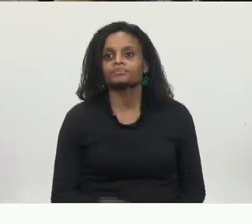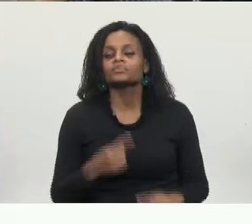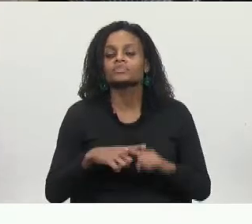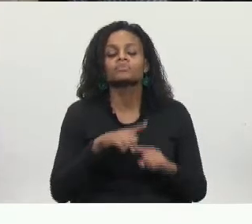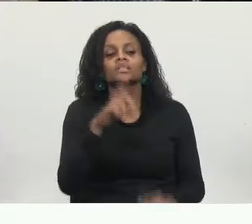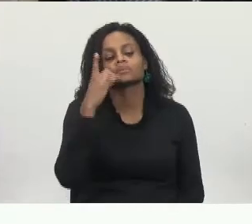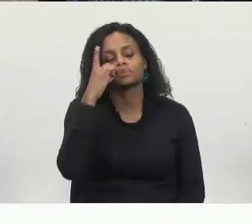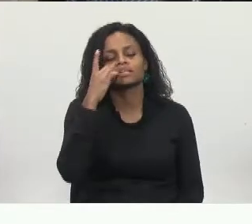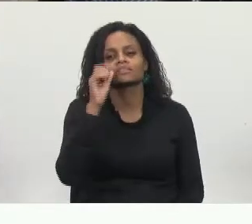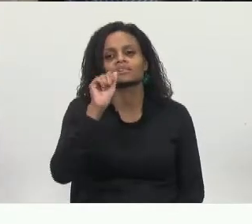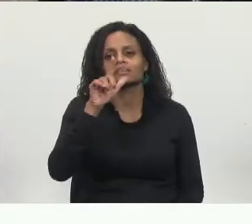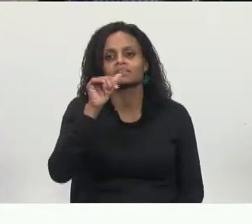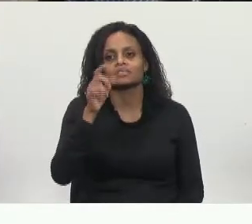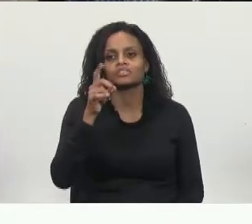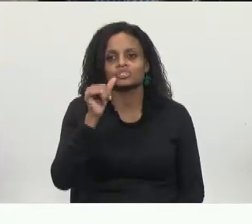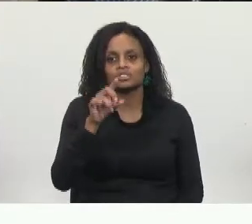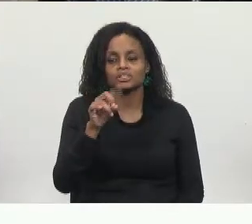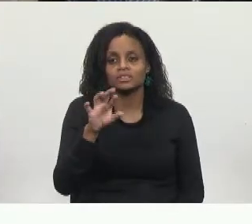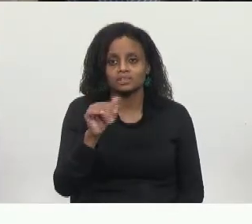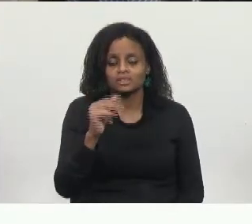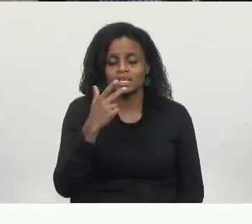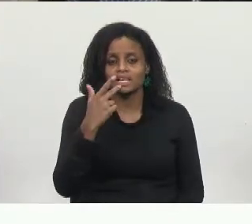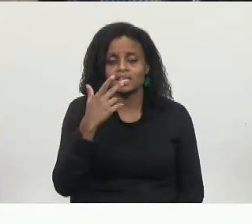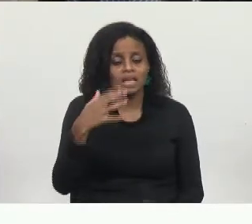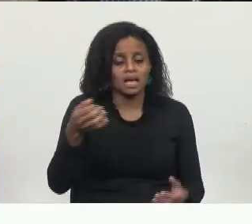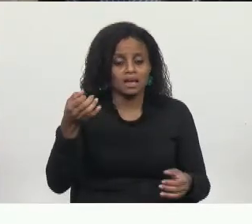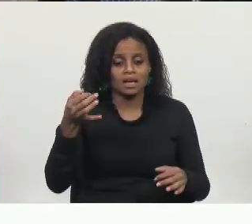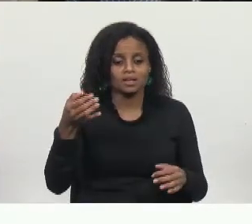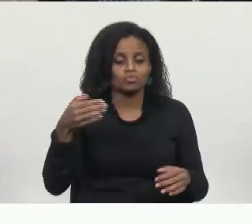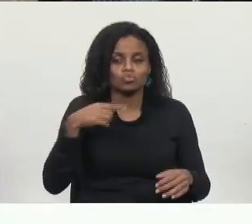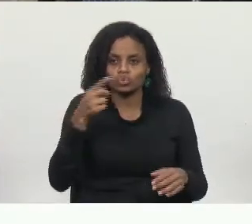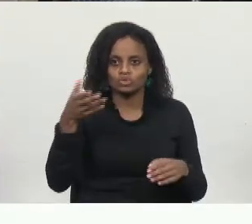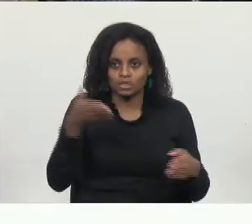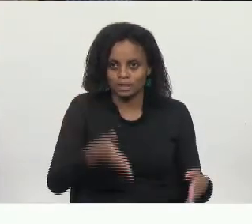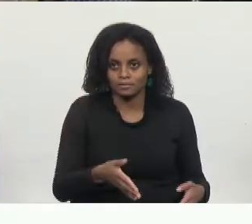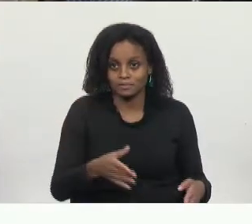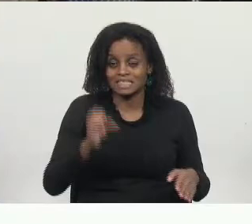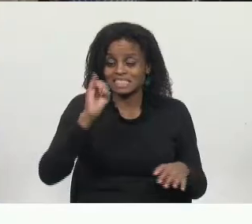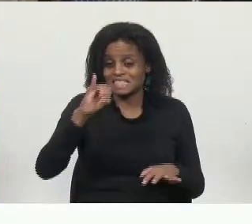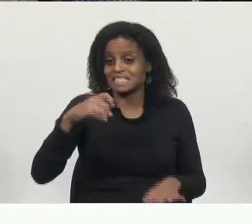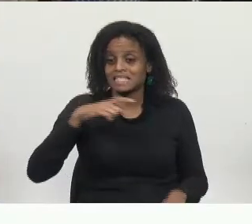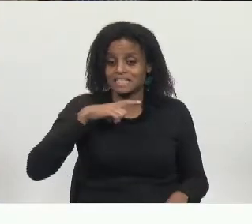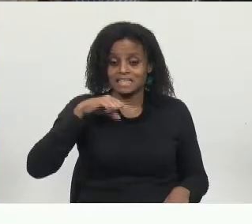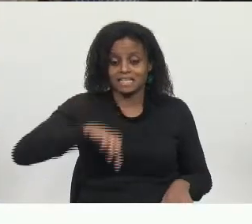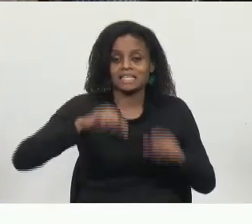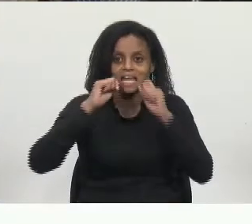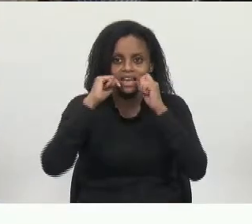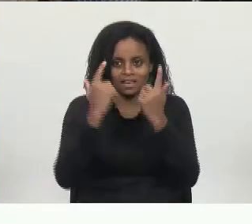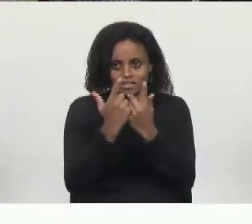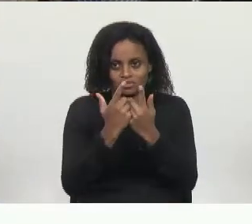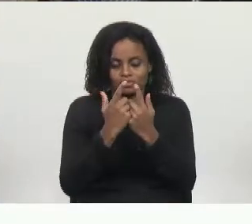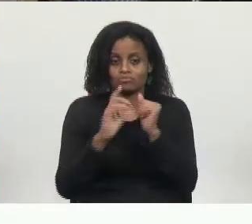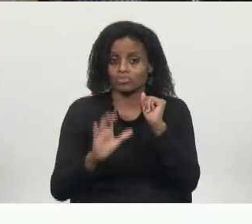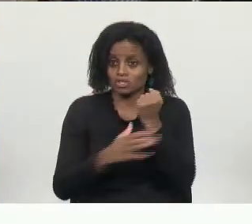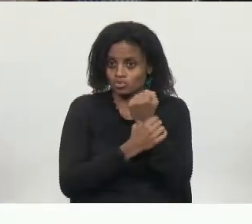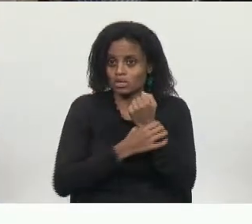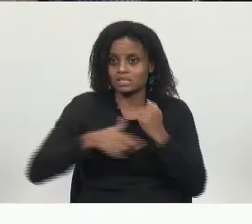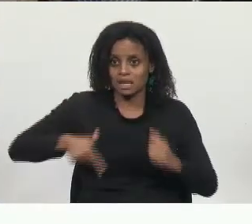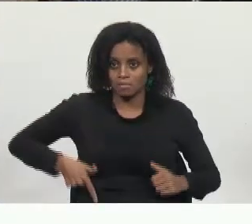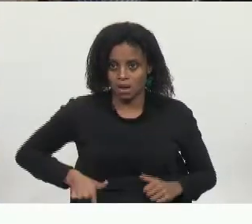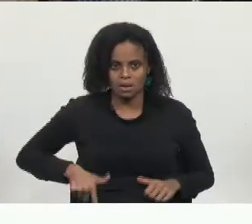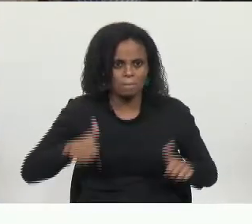mas essa ponderação foi feita. Havendo, por parte da casa, uma segurança armada